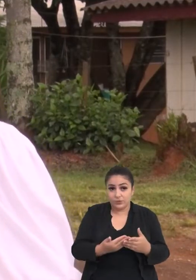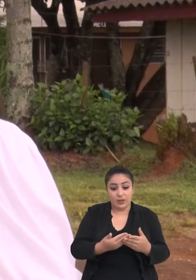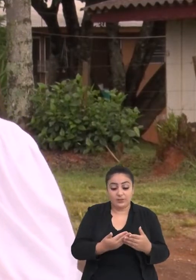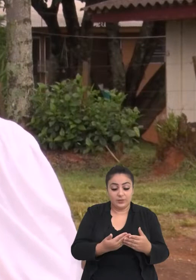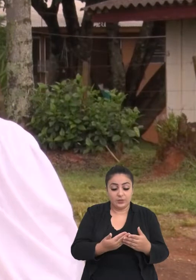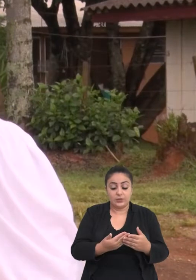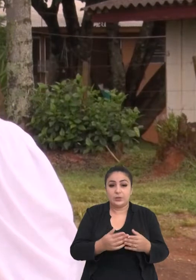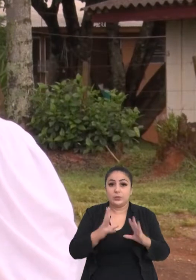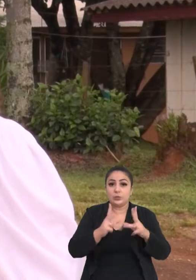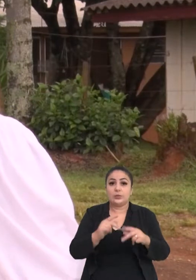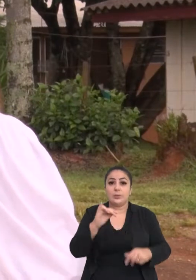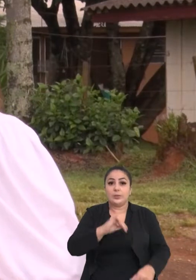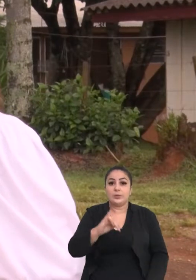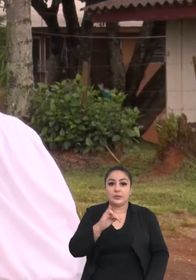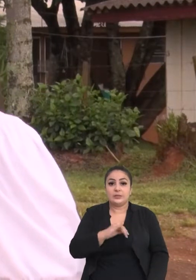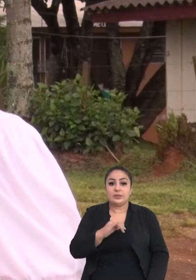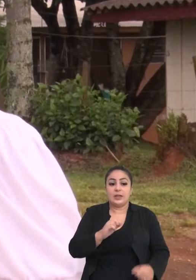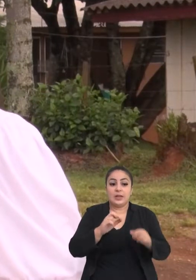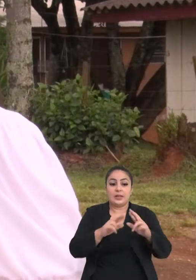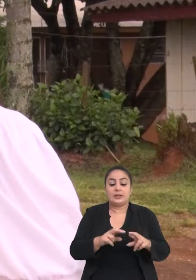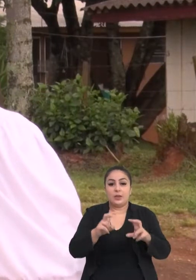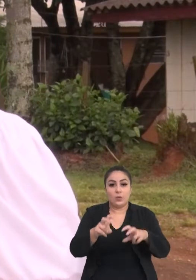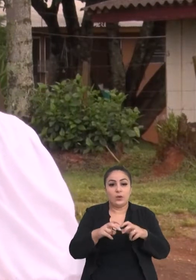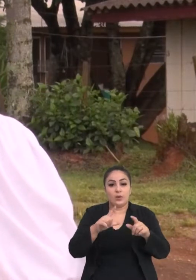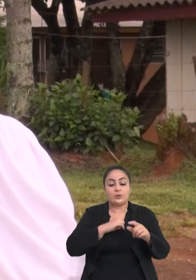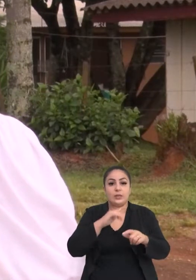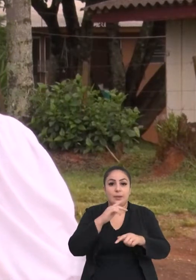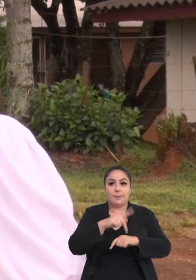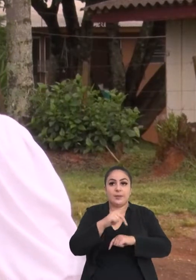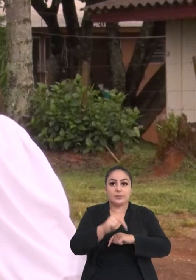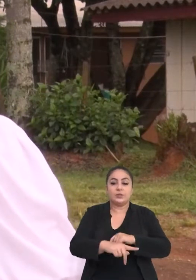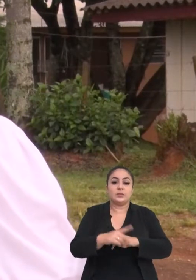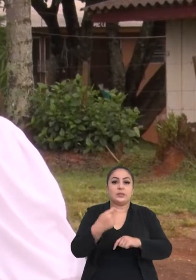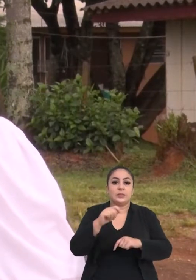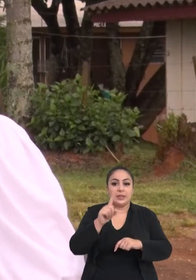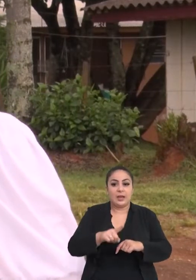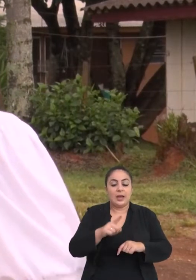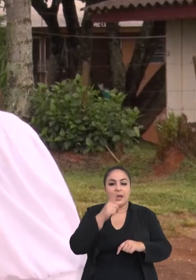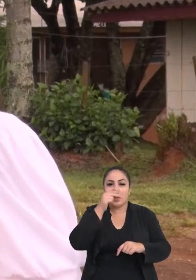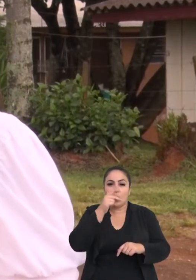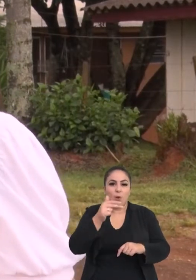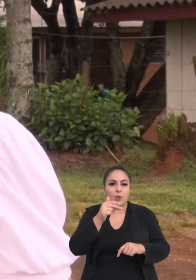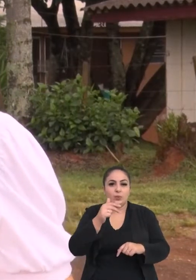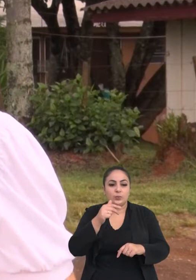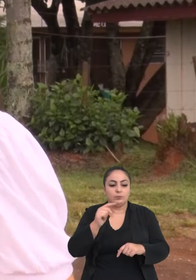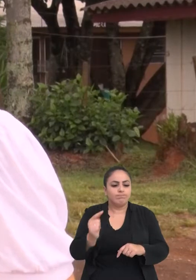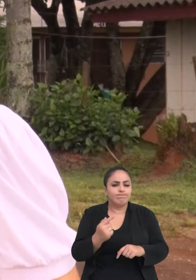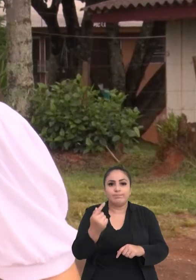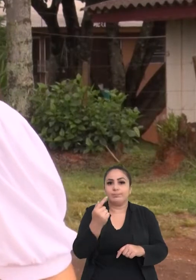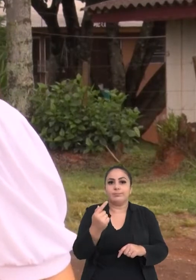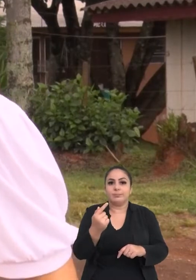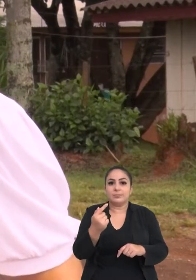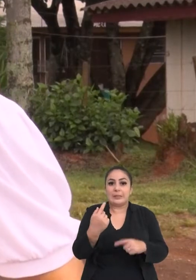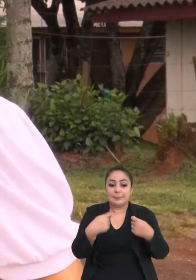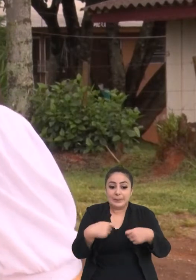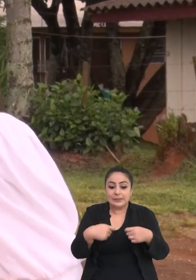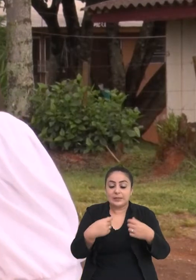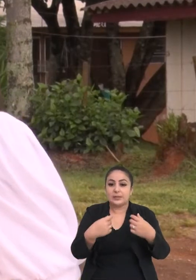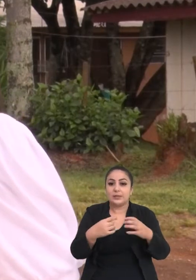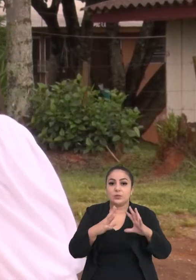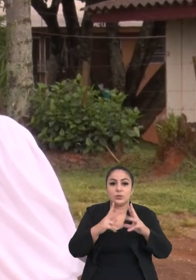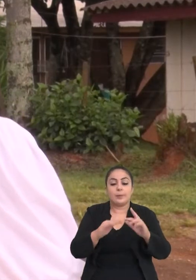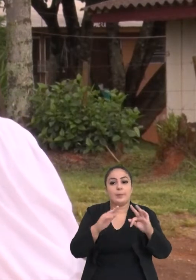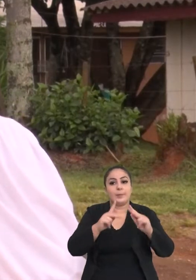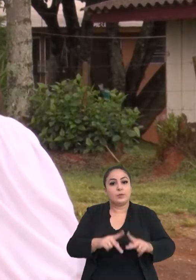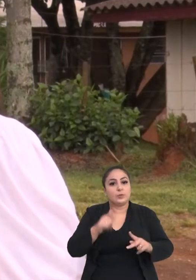praticamente inacreditável pela importância que o meio rural tem em Passo Fundo, que seja assim, o mínimo